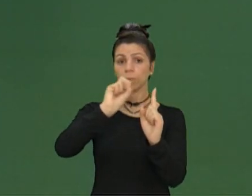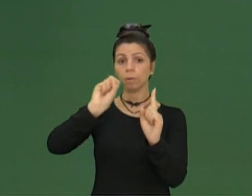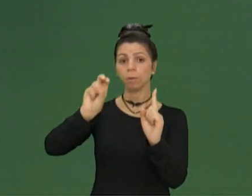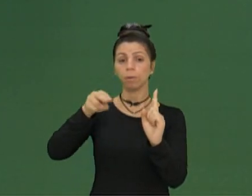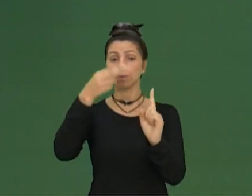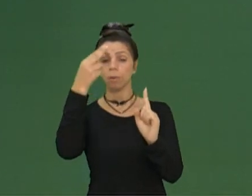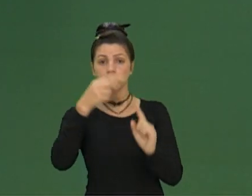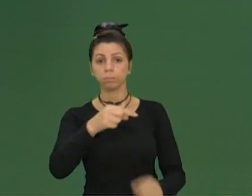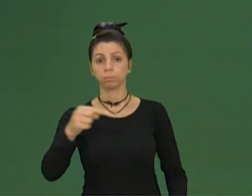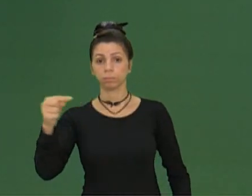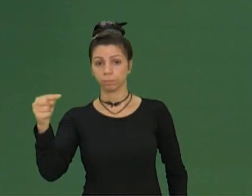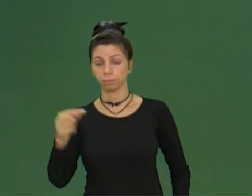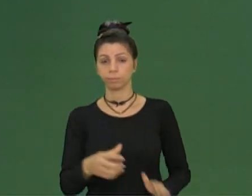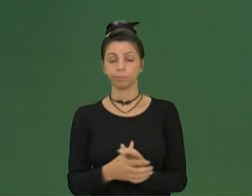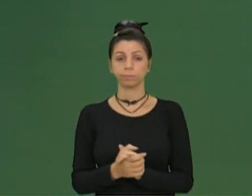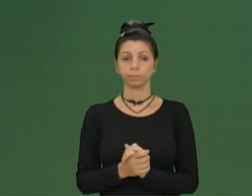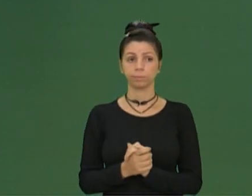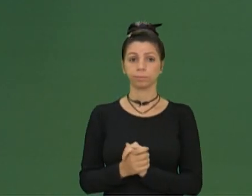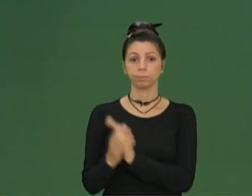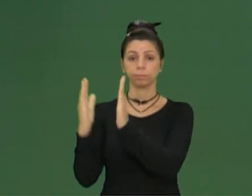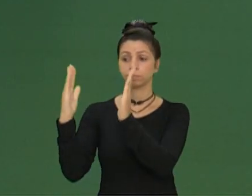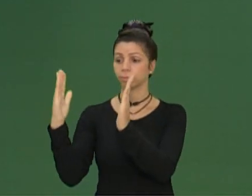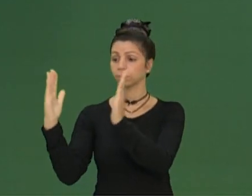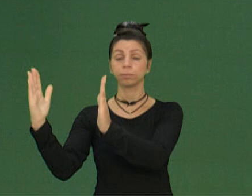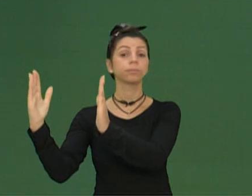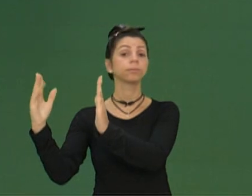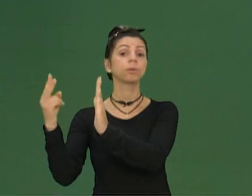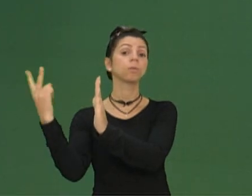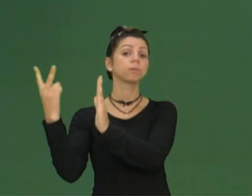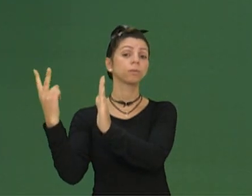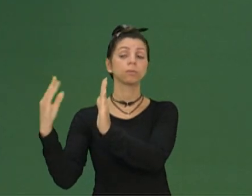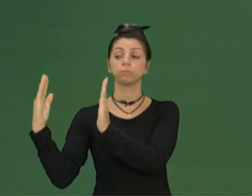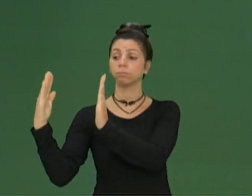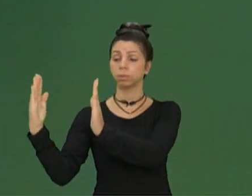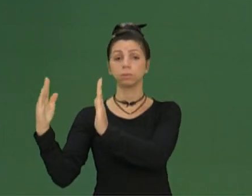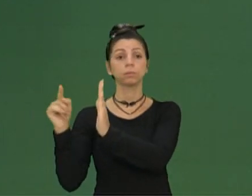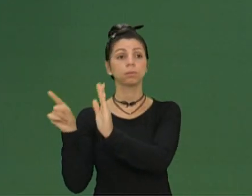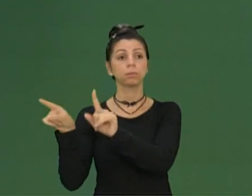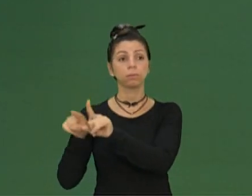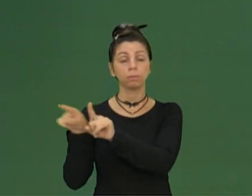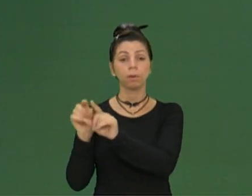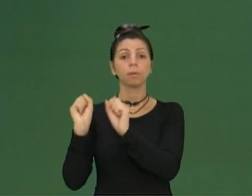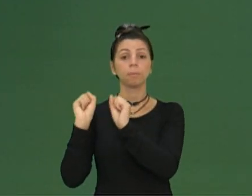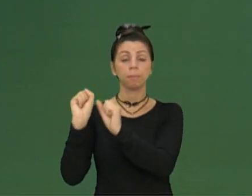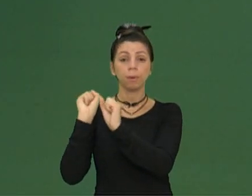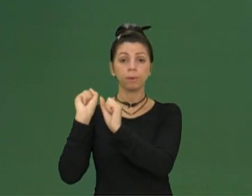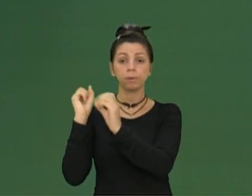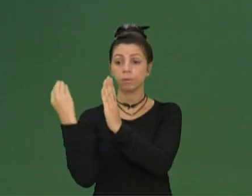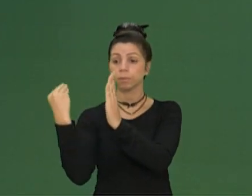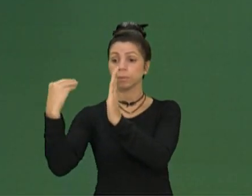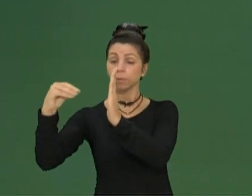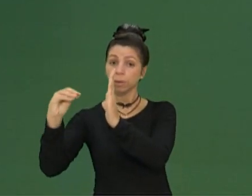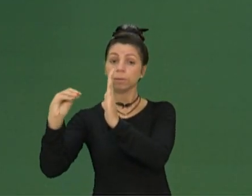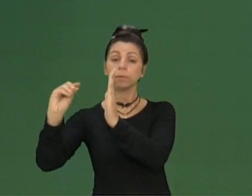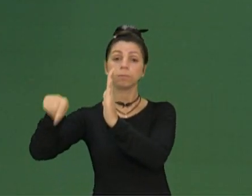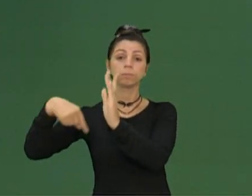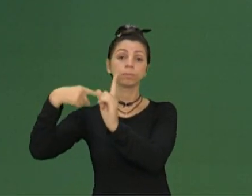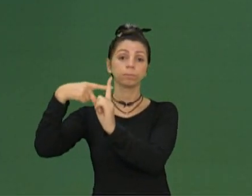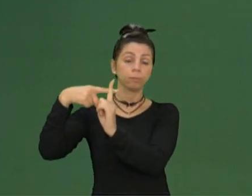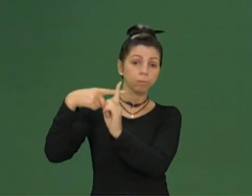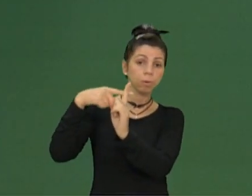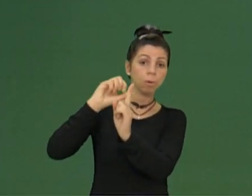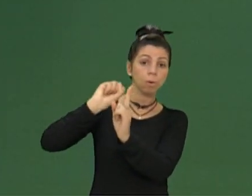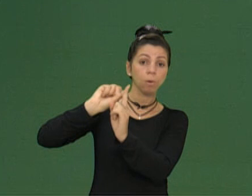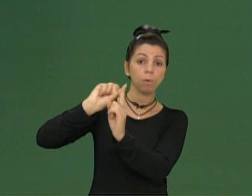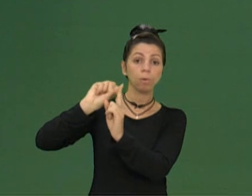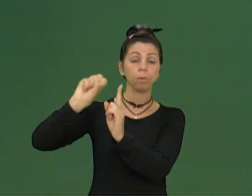Da mesma forma, aquilo que está no meu segundo membro, certo? Ele também aqui dentro pode ser positivo ou negativo. Porque quando